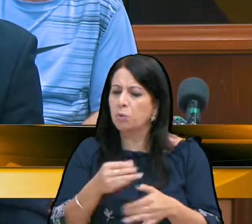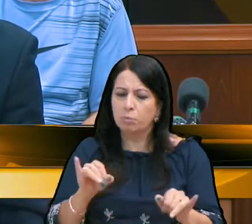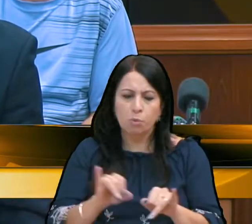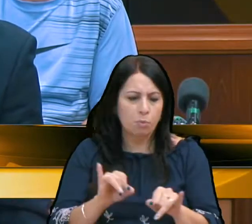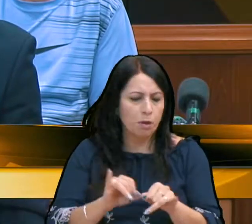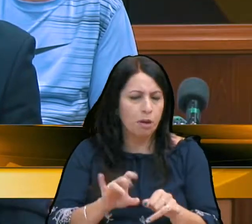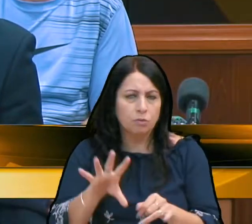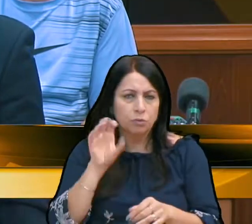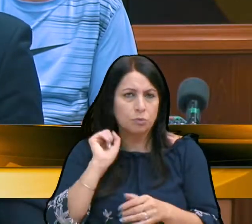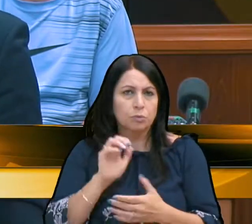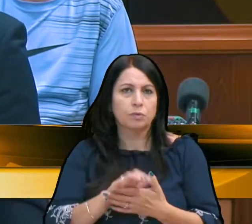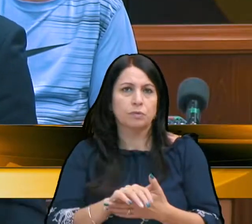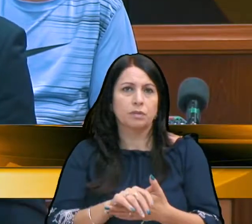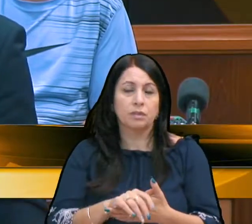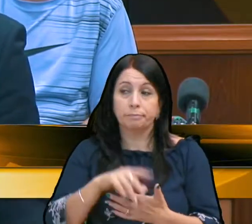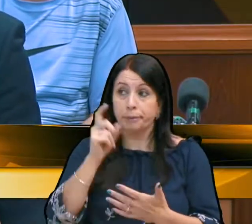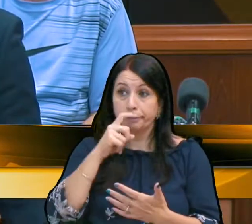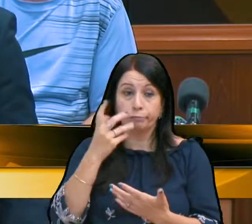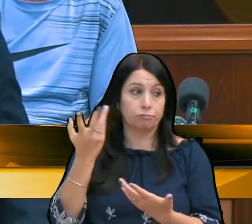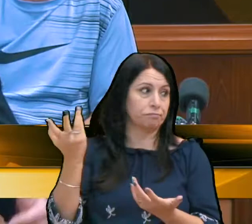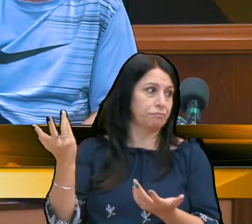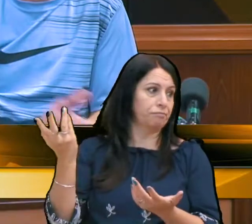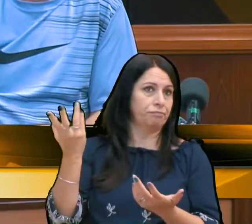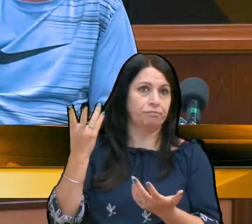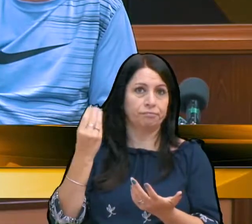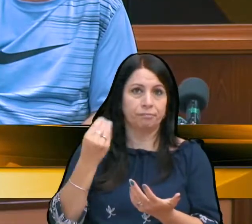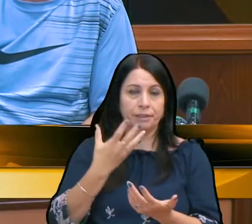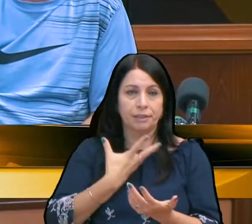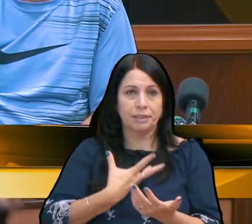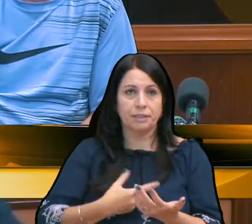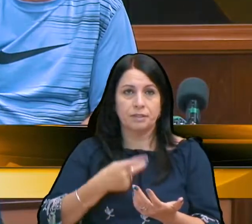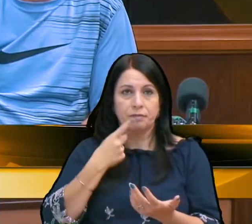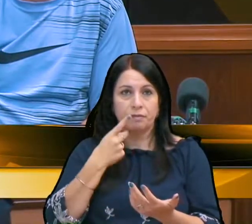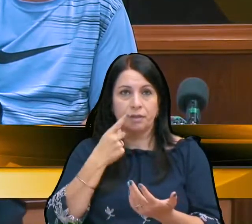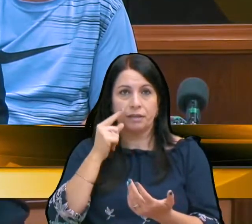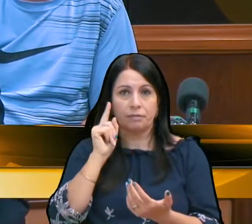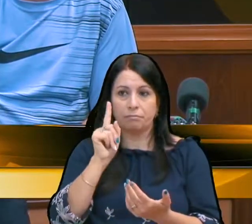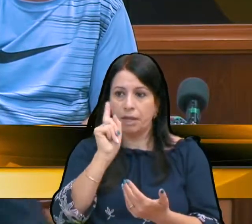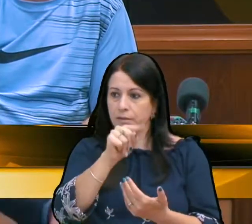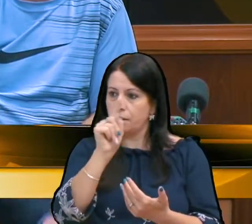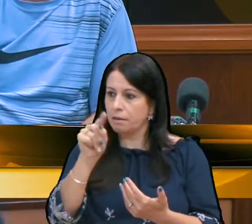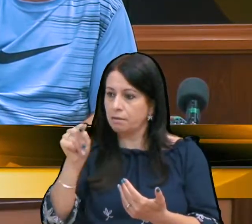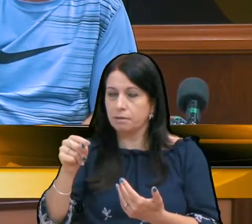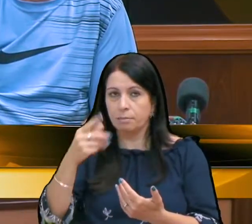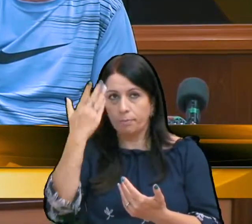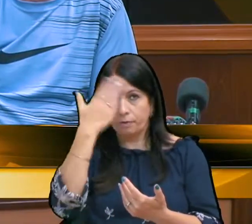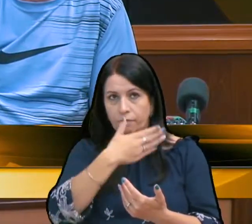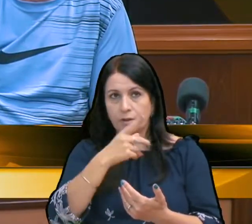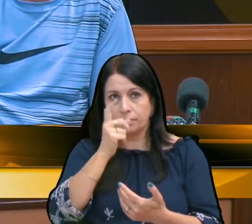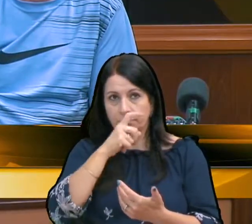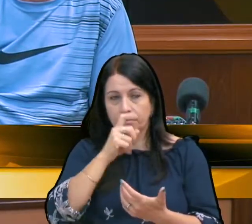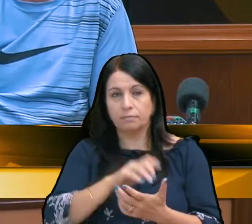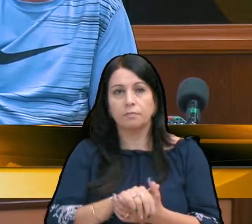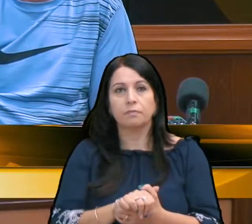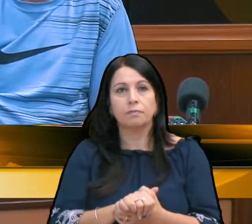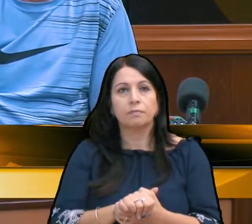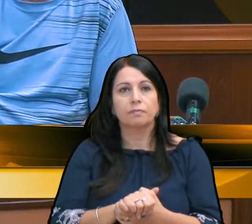é tanta besteira que vem. Mentira, então. Já cansei de apontar mentira aqui, de provar que estavam mentindo.